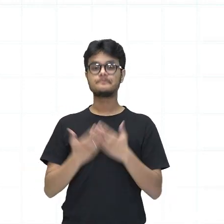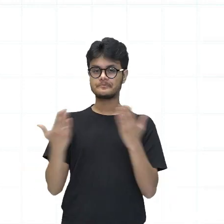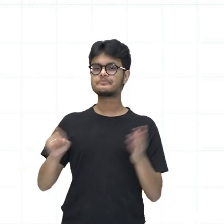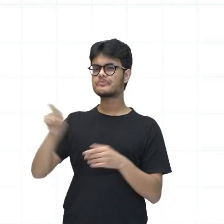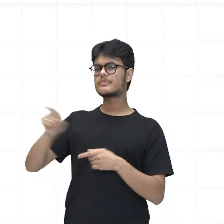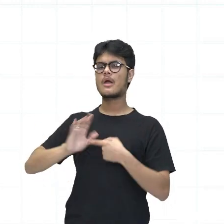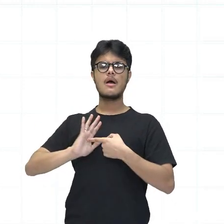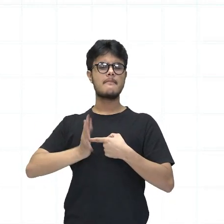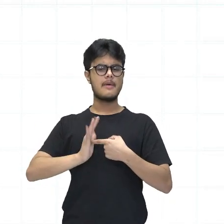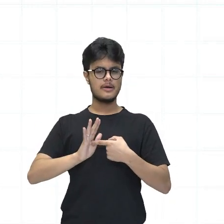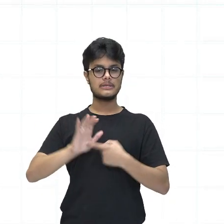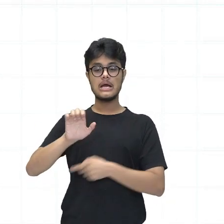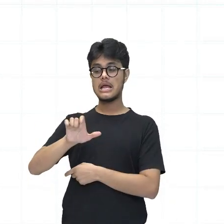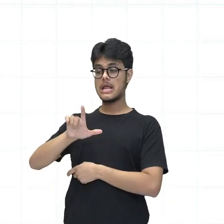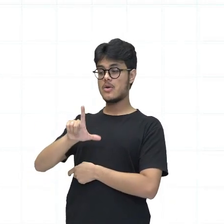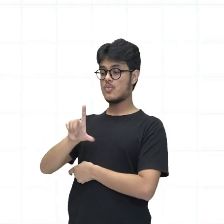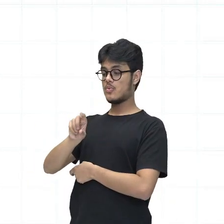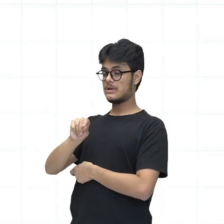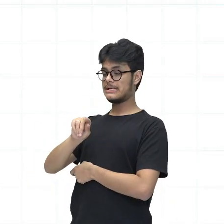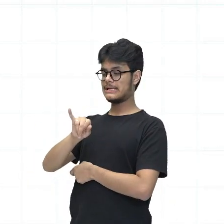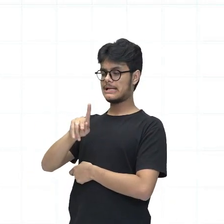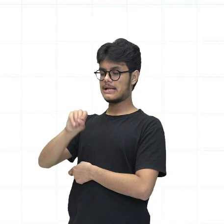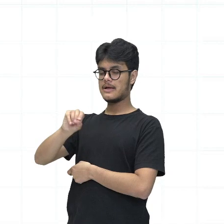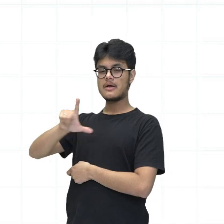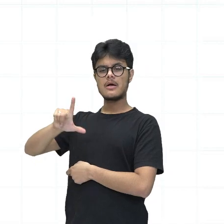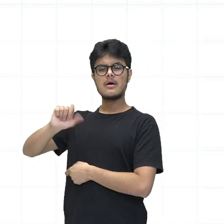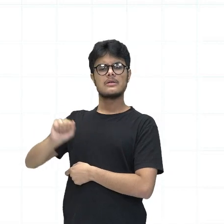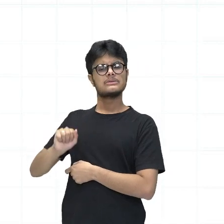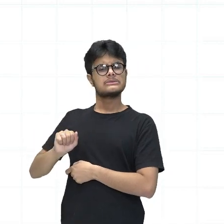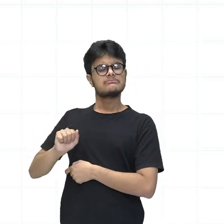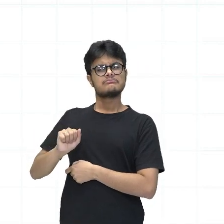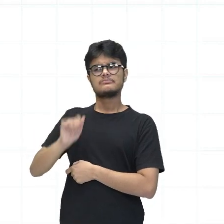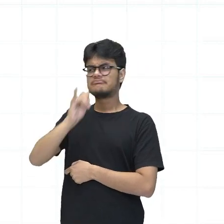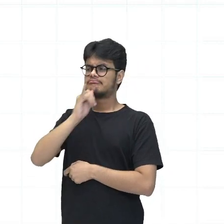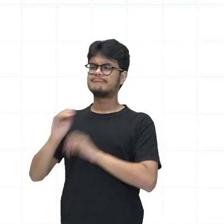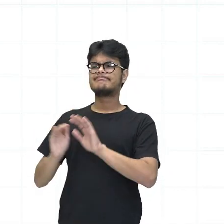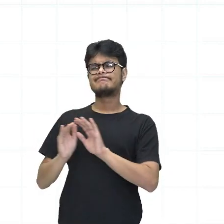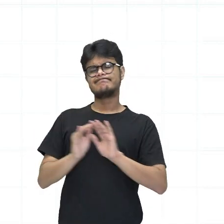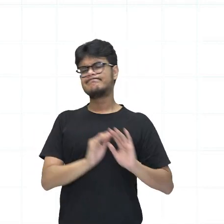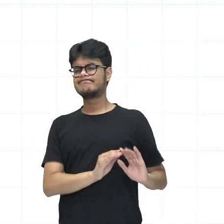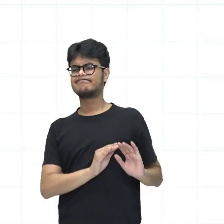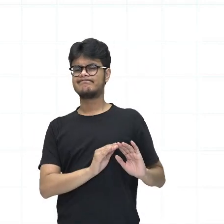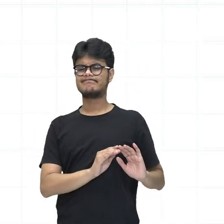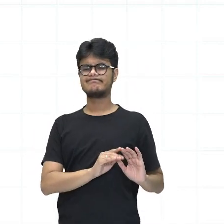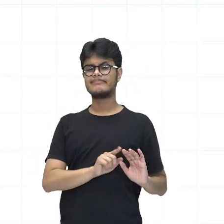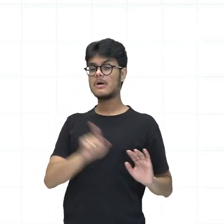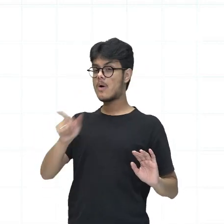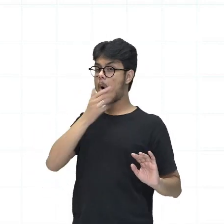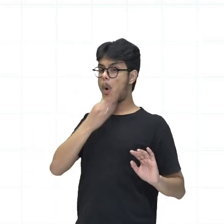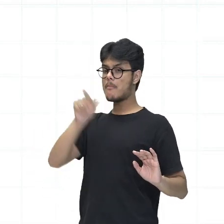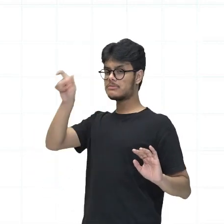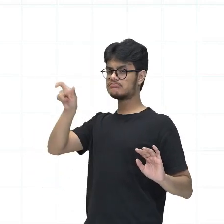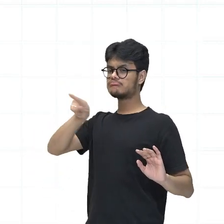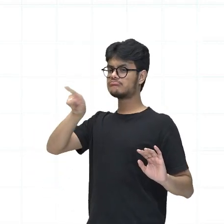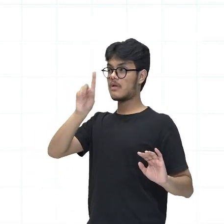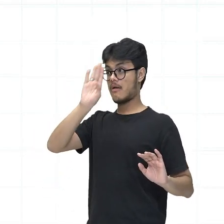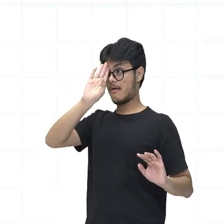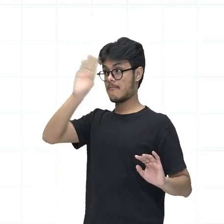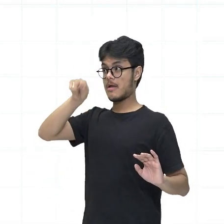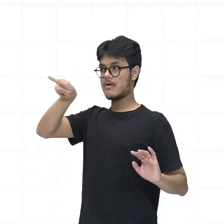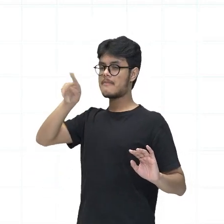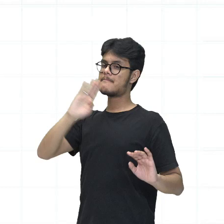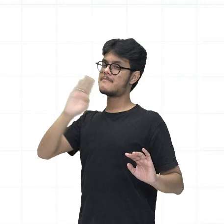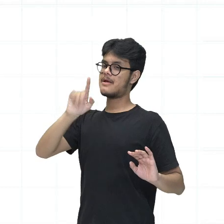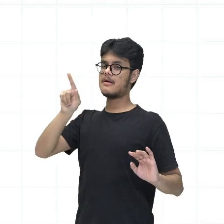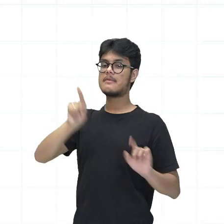máquina, a eolípila, ela foi esquecida, sabe? Ele era o inventor, né? O Heron de Alexandria. Mas